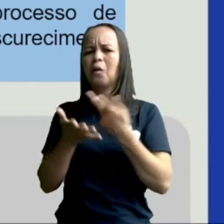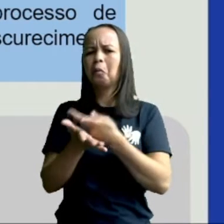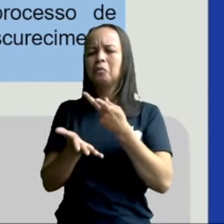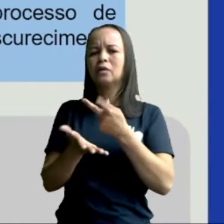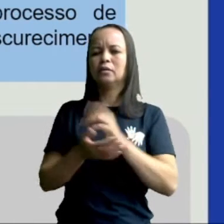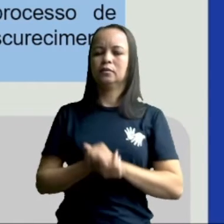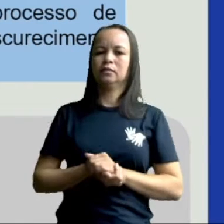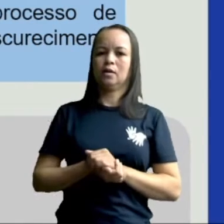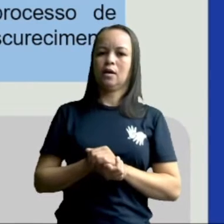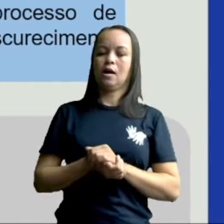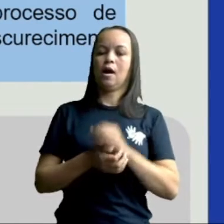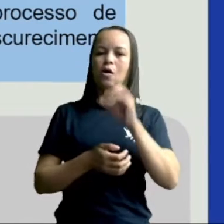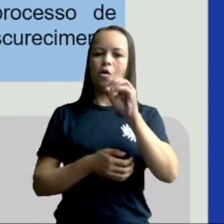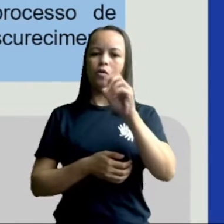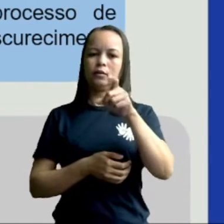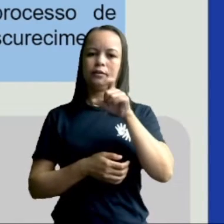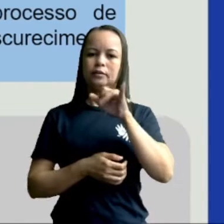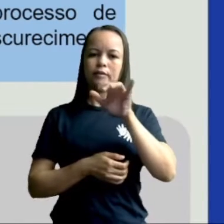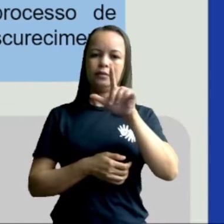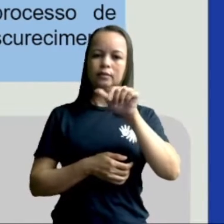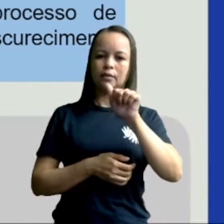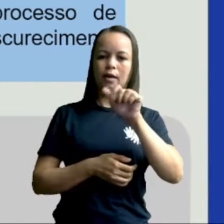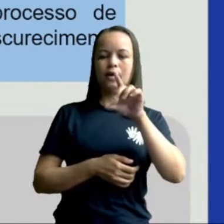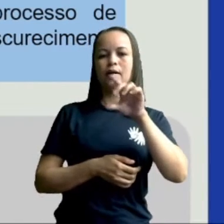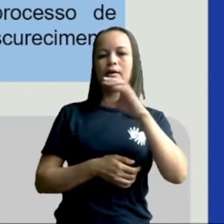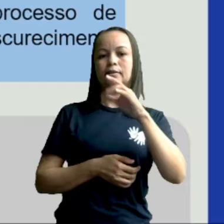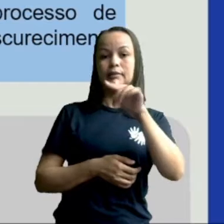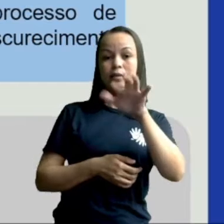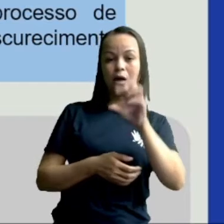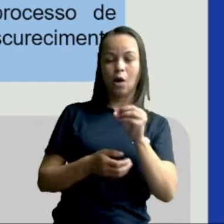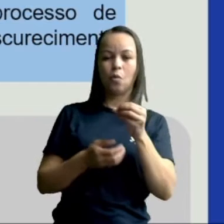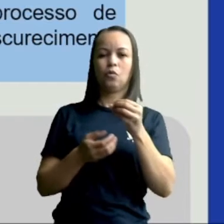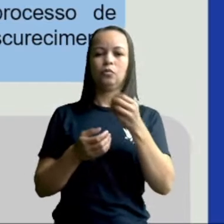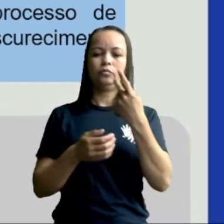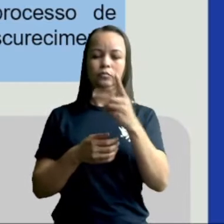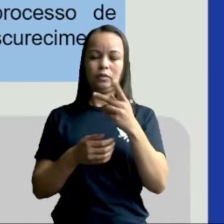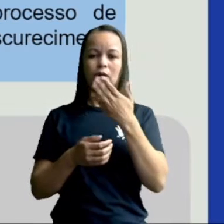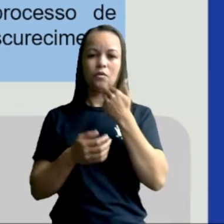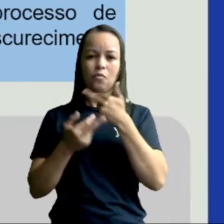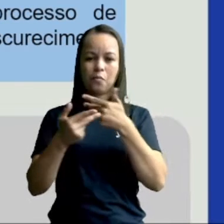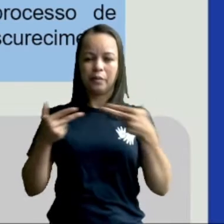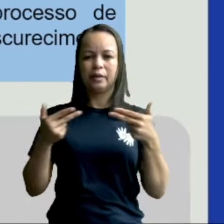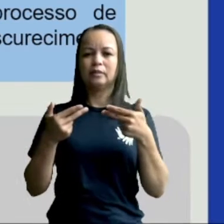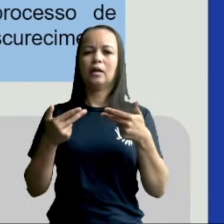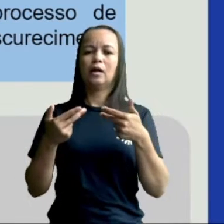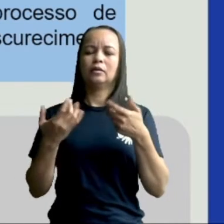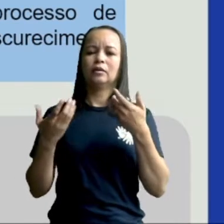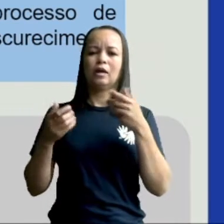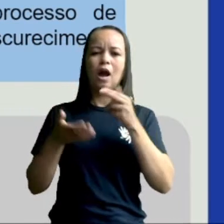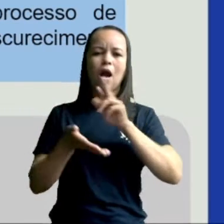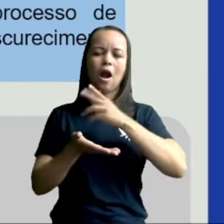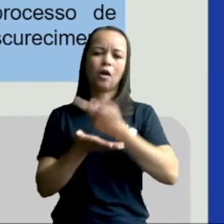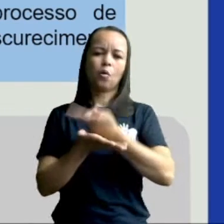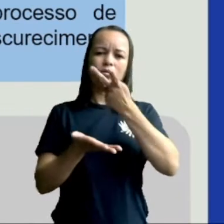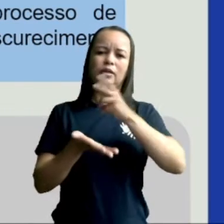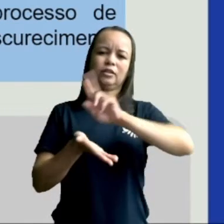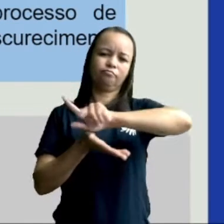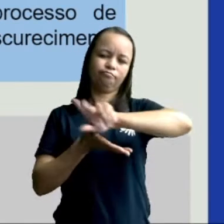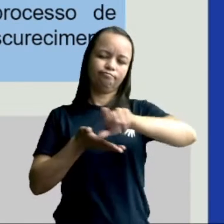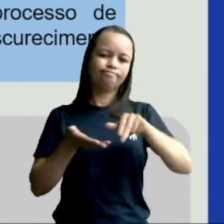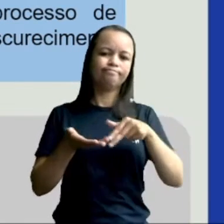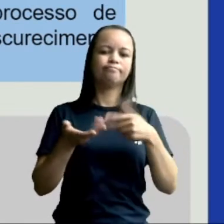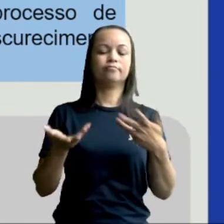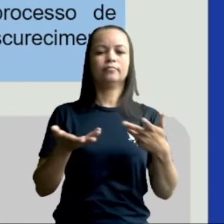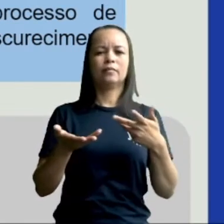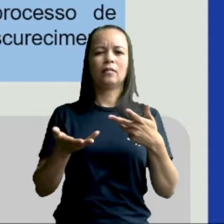A oxidação de um alimento, né, é um tipo de reação química que ocorre por diversos fatores. Já